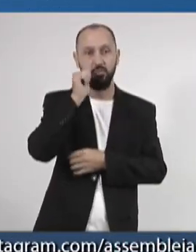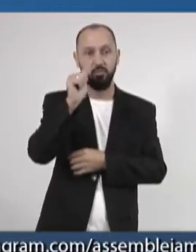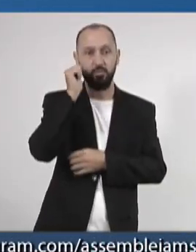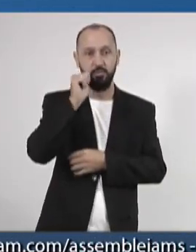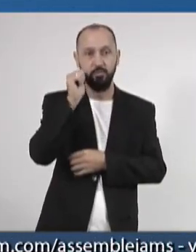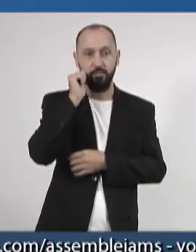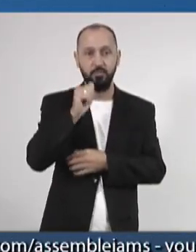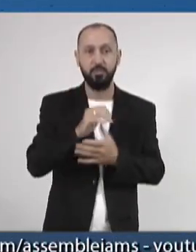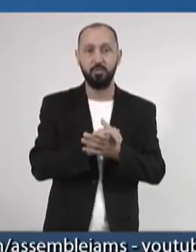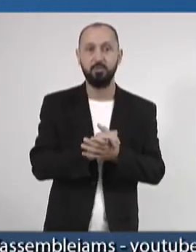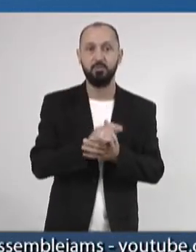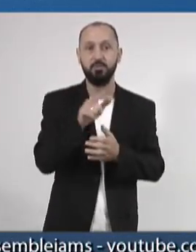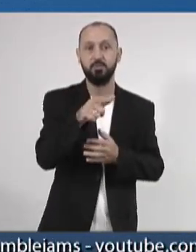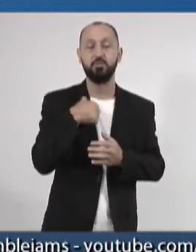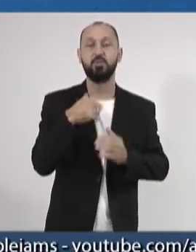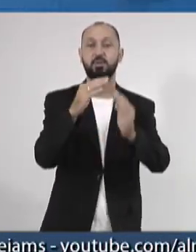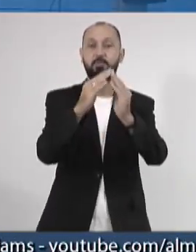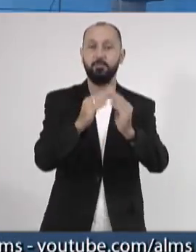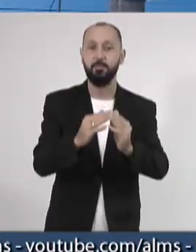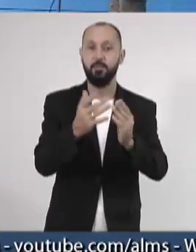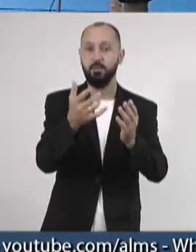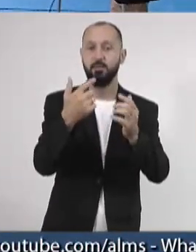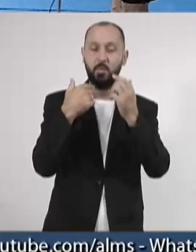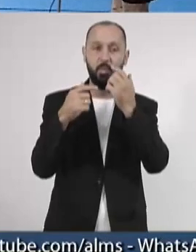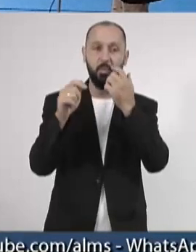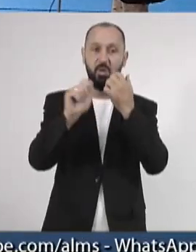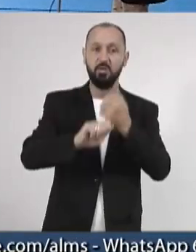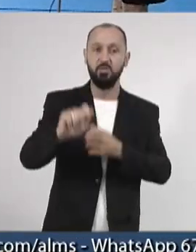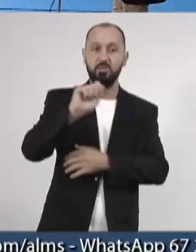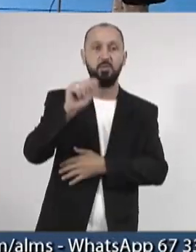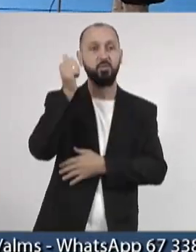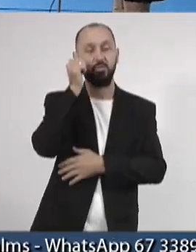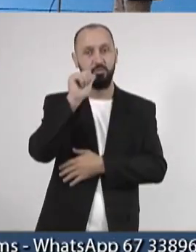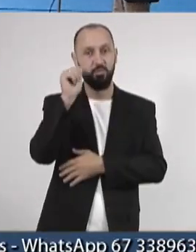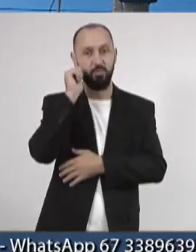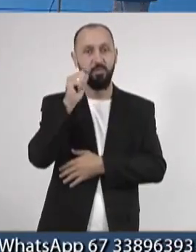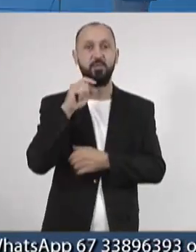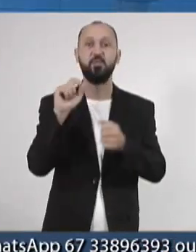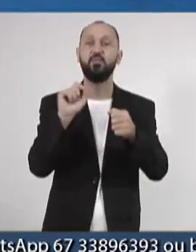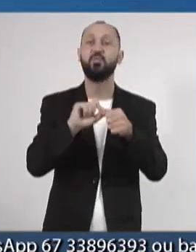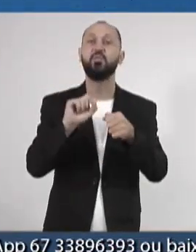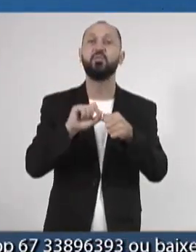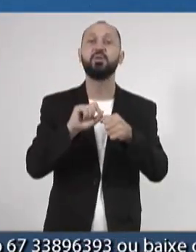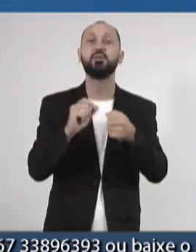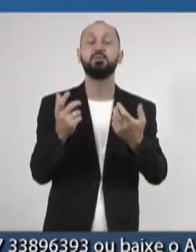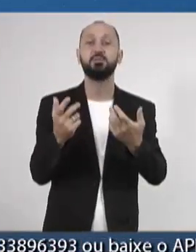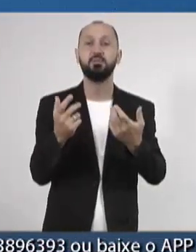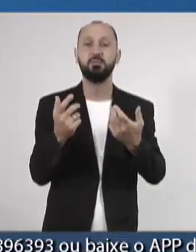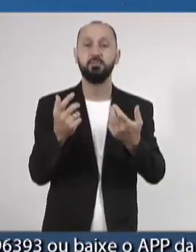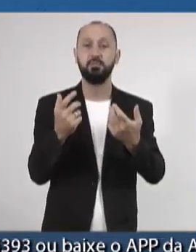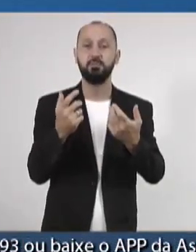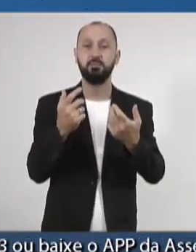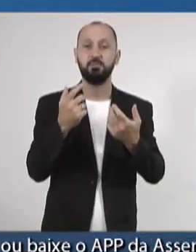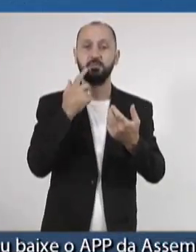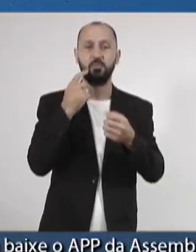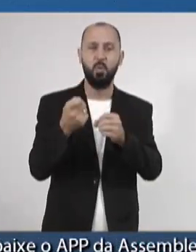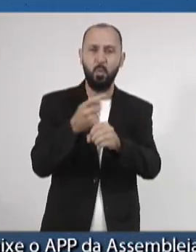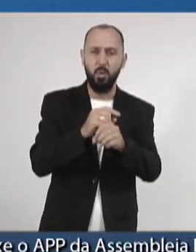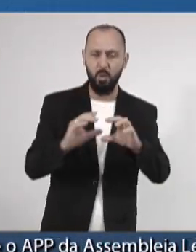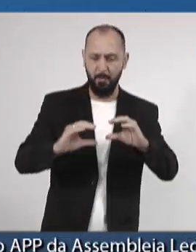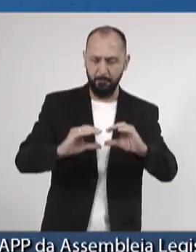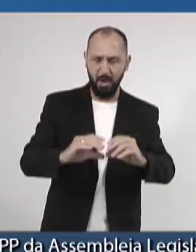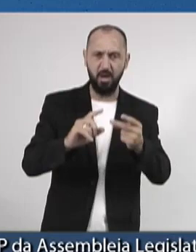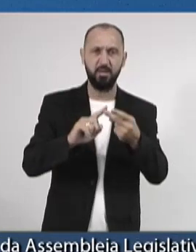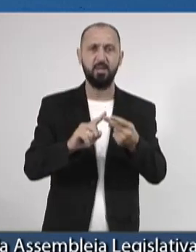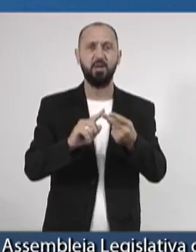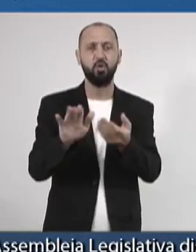Que inclusive eu morei lá depois. Pois é, com uma associação de mulheres que produzem goiabada cascão, que